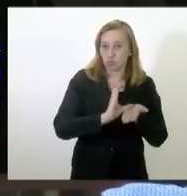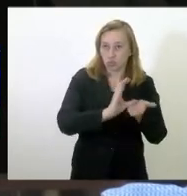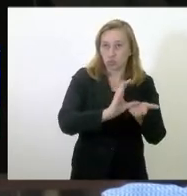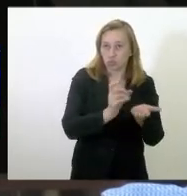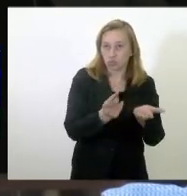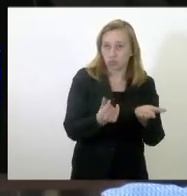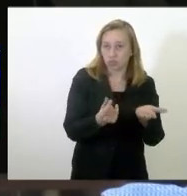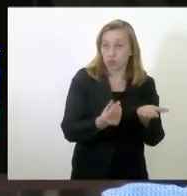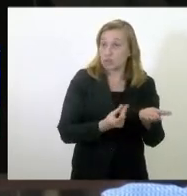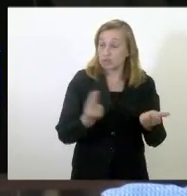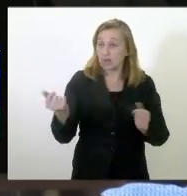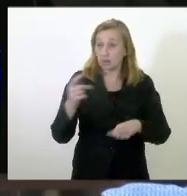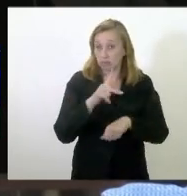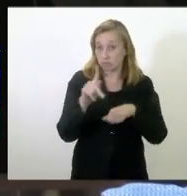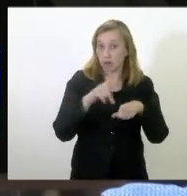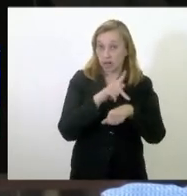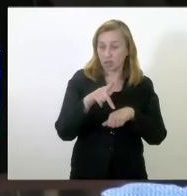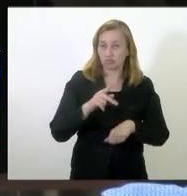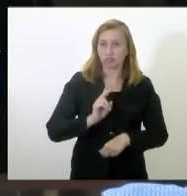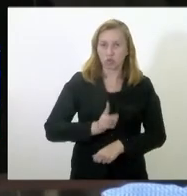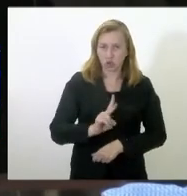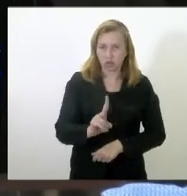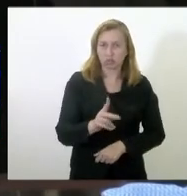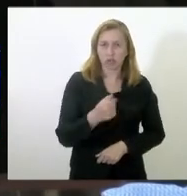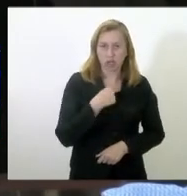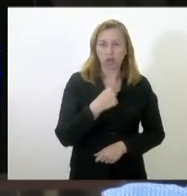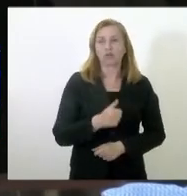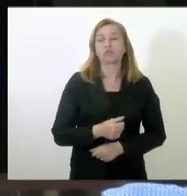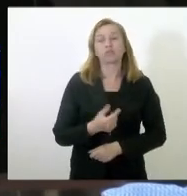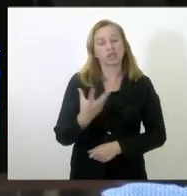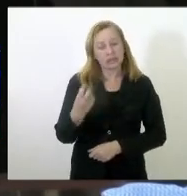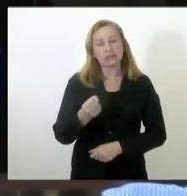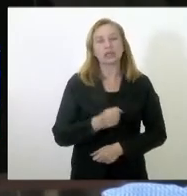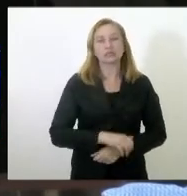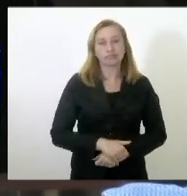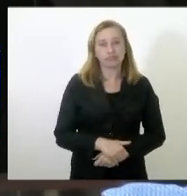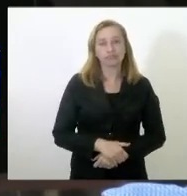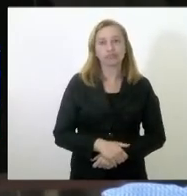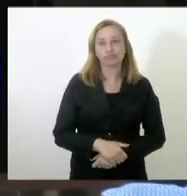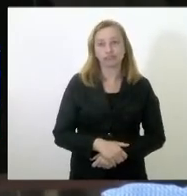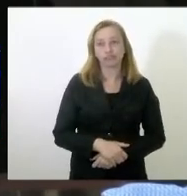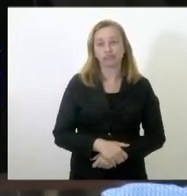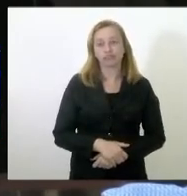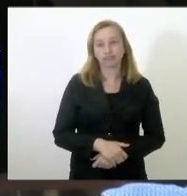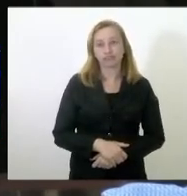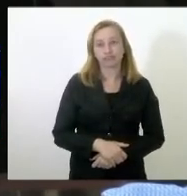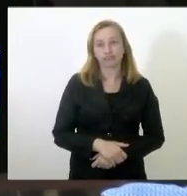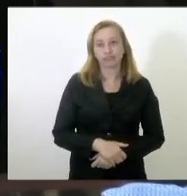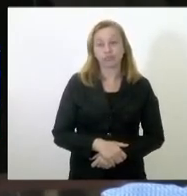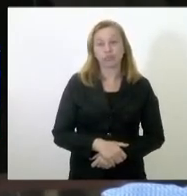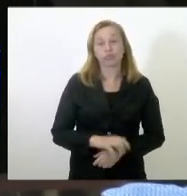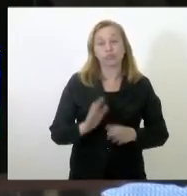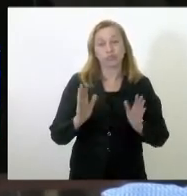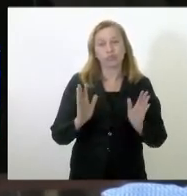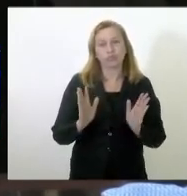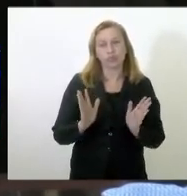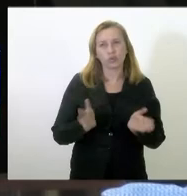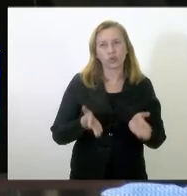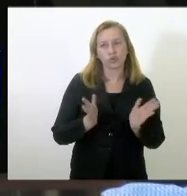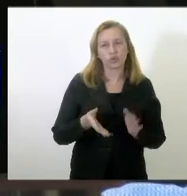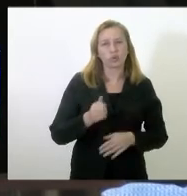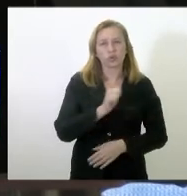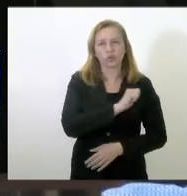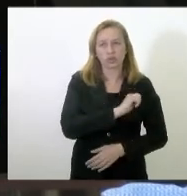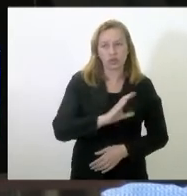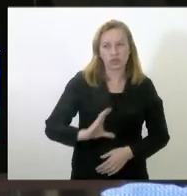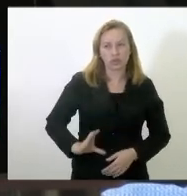país, eu sempre fui favorável. O projeto do deputado André